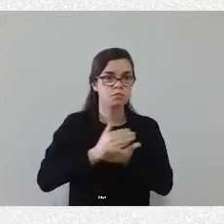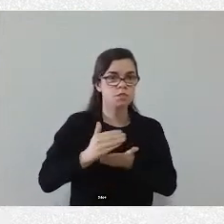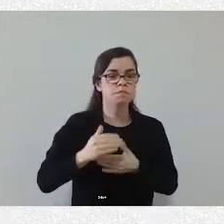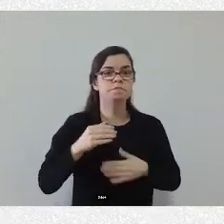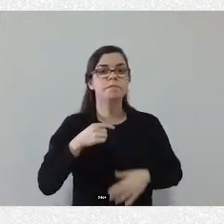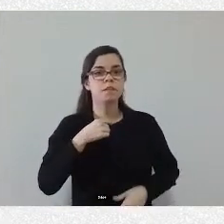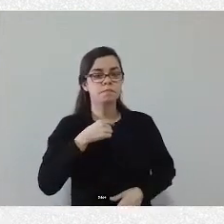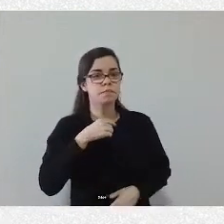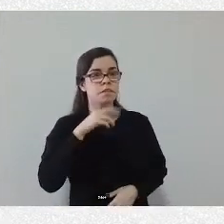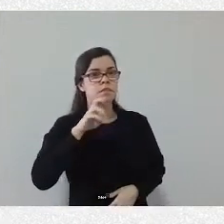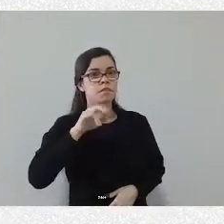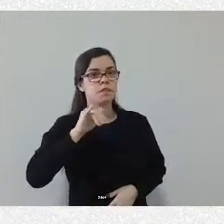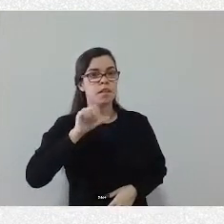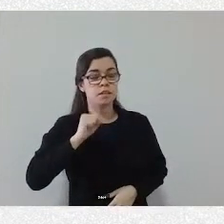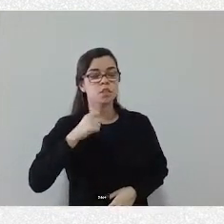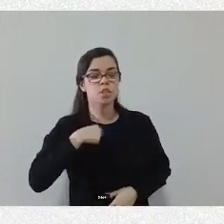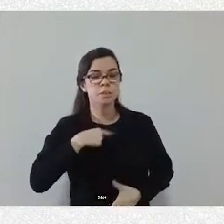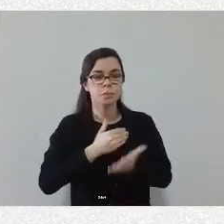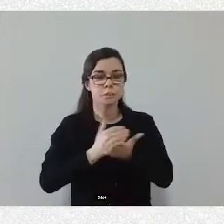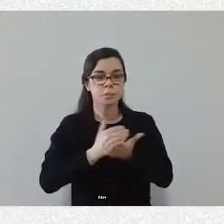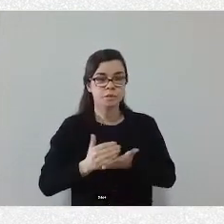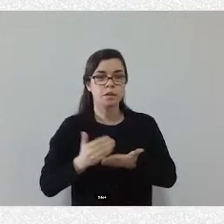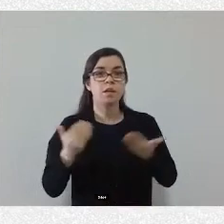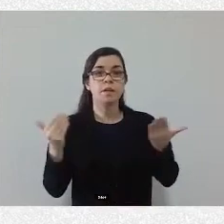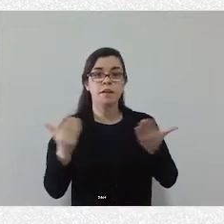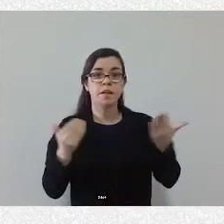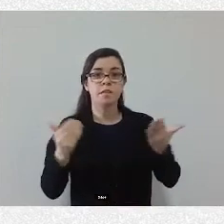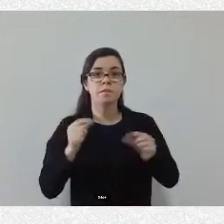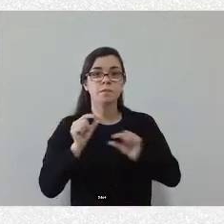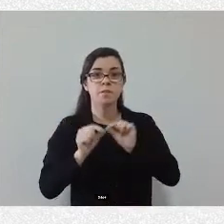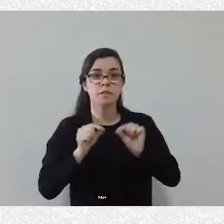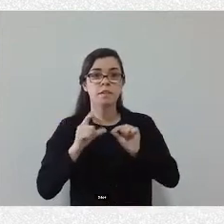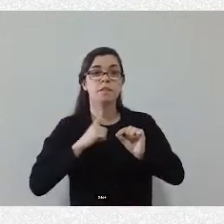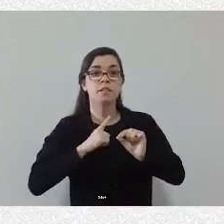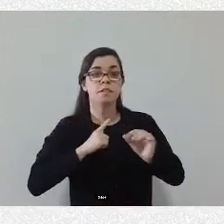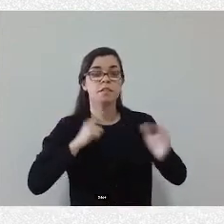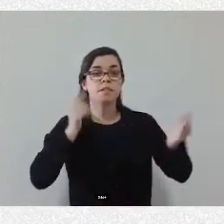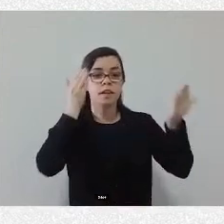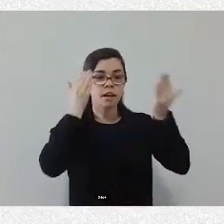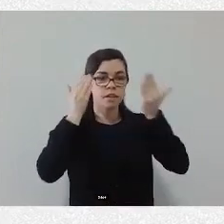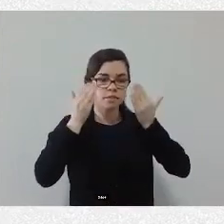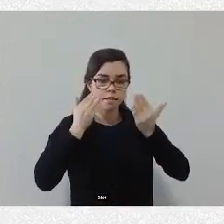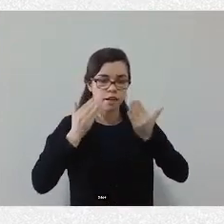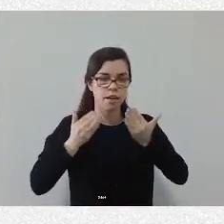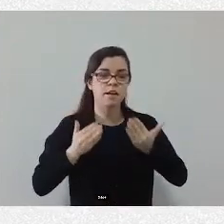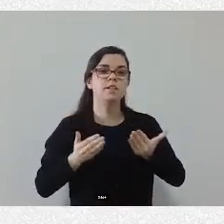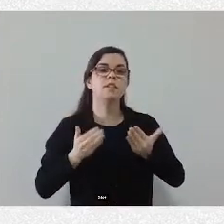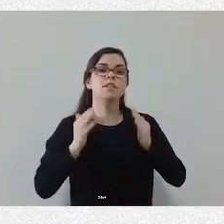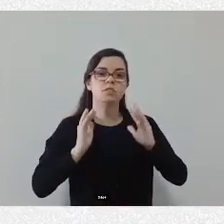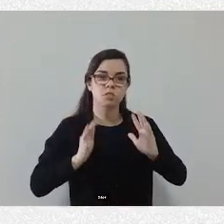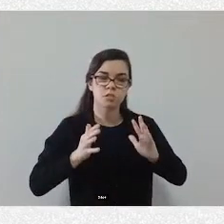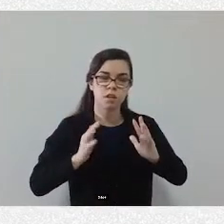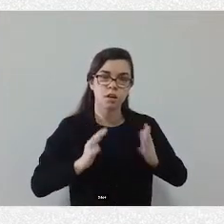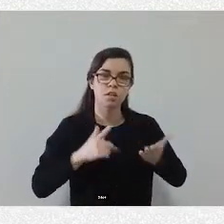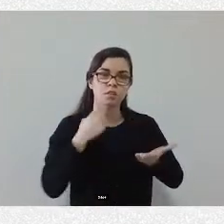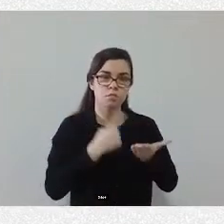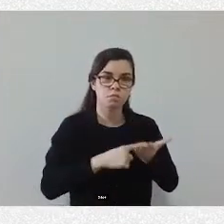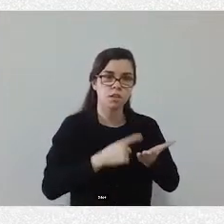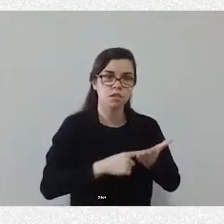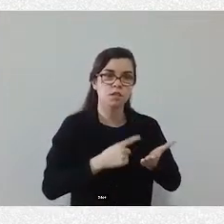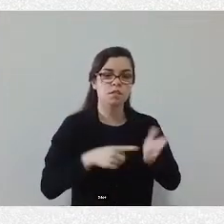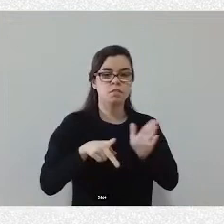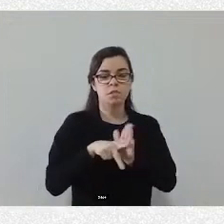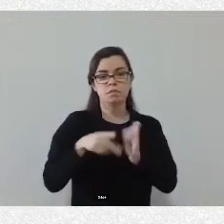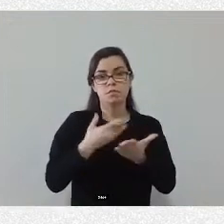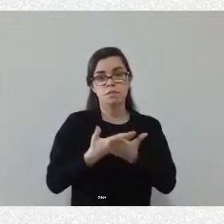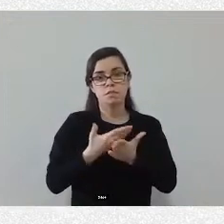só ressaltando, né, reforçando, né, tem uma análise interina prevista aqui no estudo, que é em torno